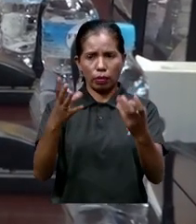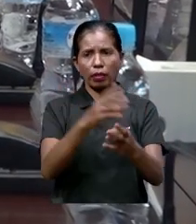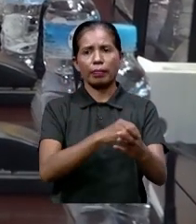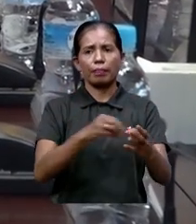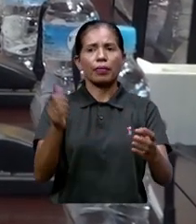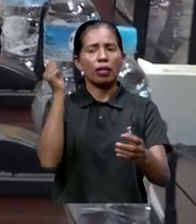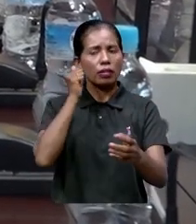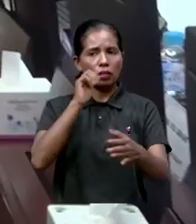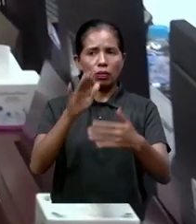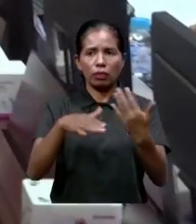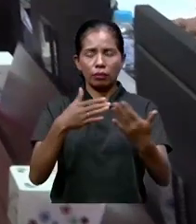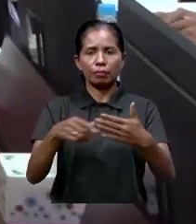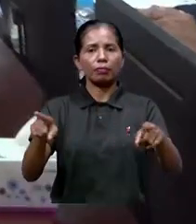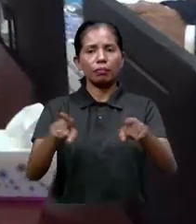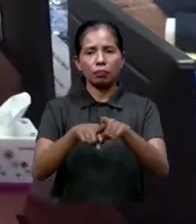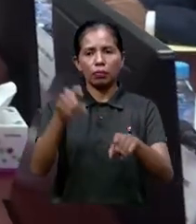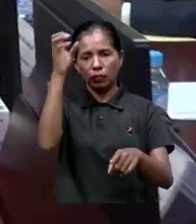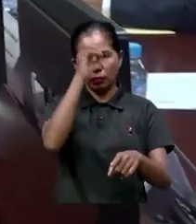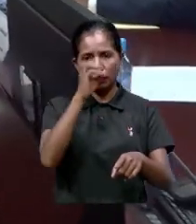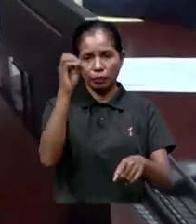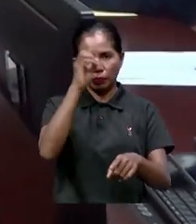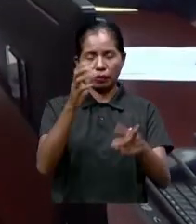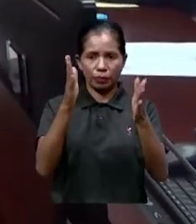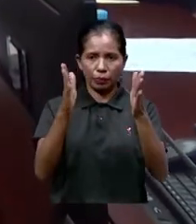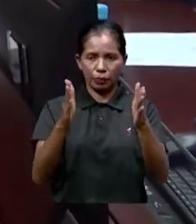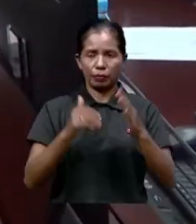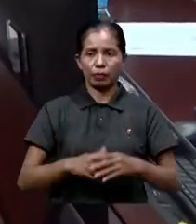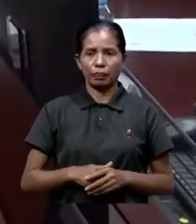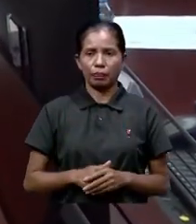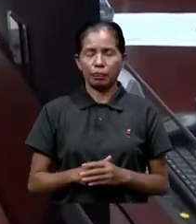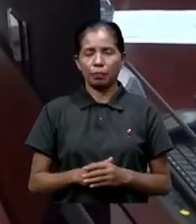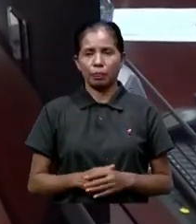Sira ASEAN-Nian, anexan observador. Agustino da Costa, Marito da Costa, Ziemen.